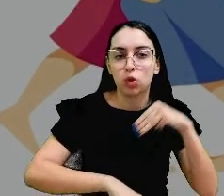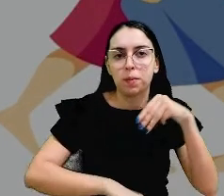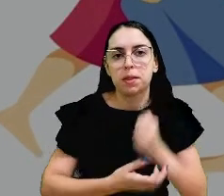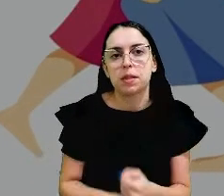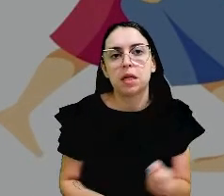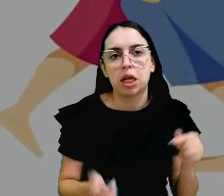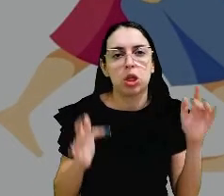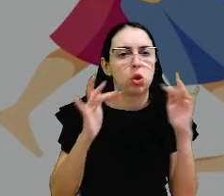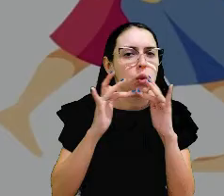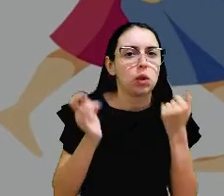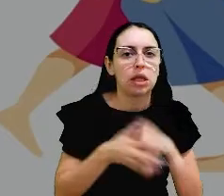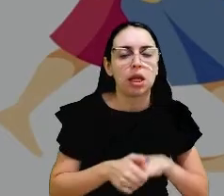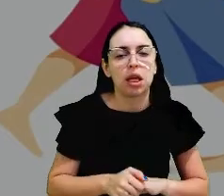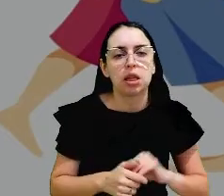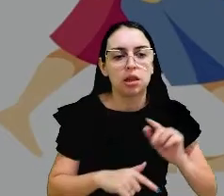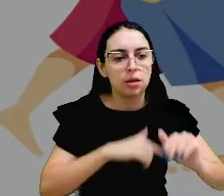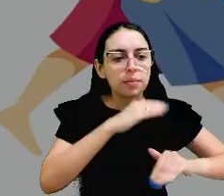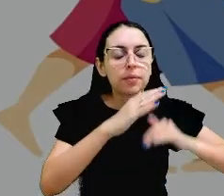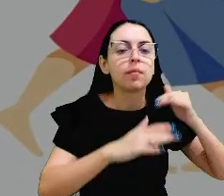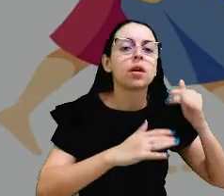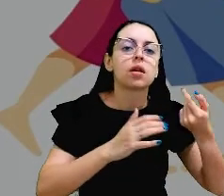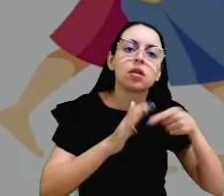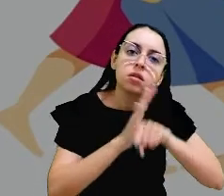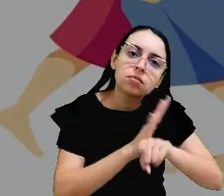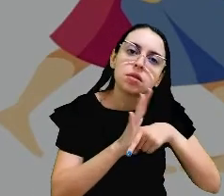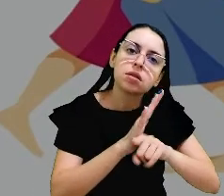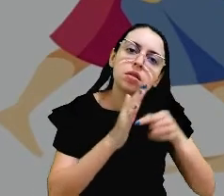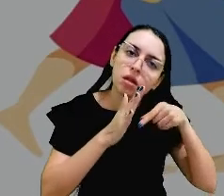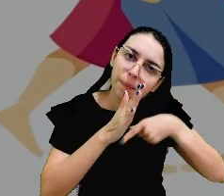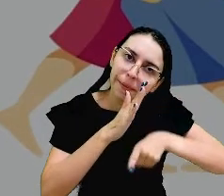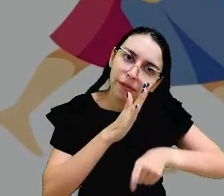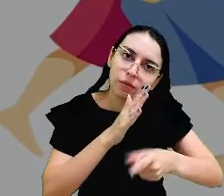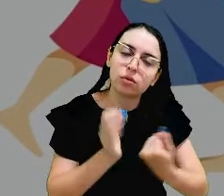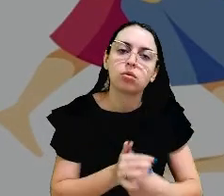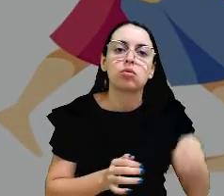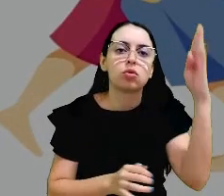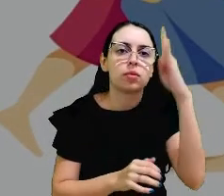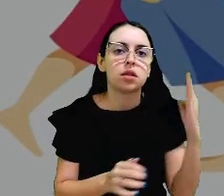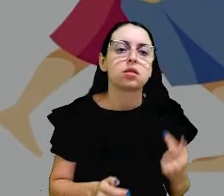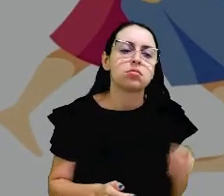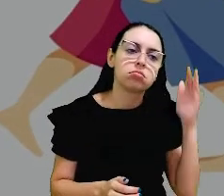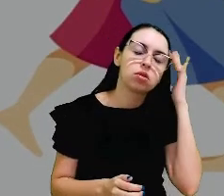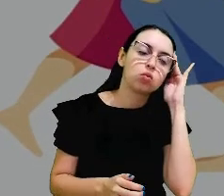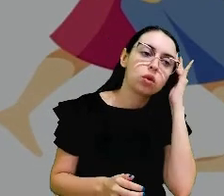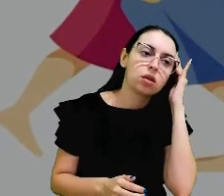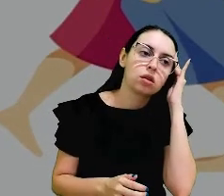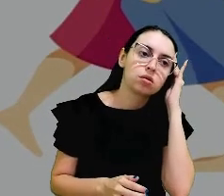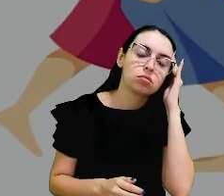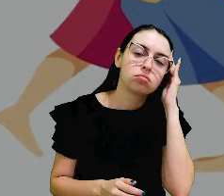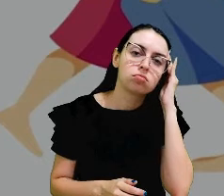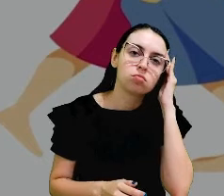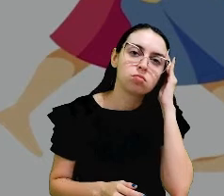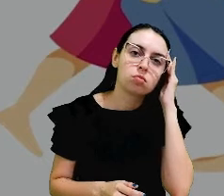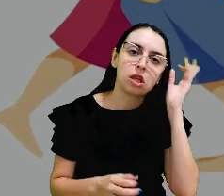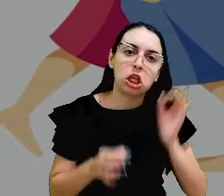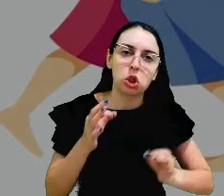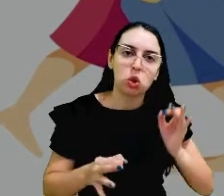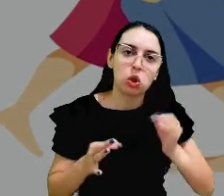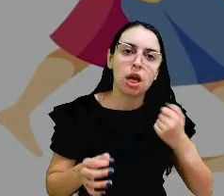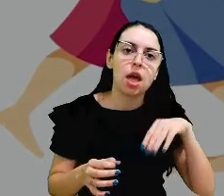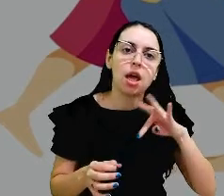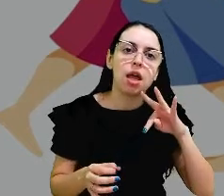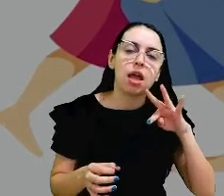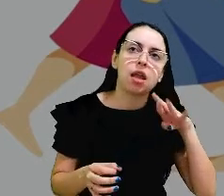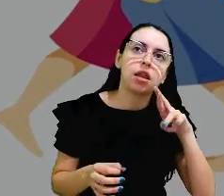mestrado, mas depois, evoluindo no estudo aqui no Brasil, nós notamos que os tribunais estão